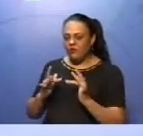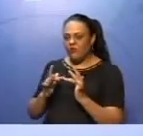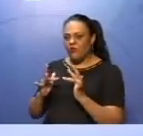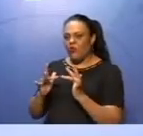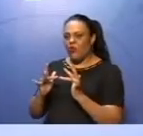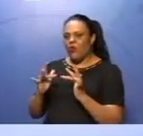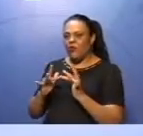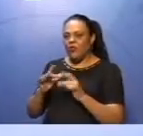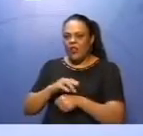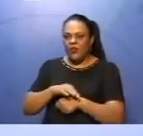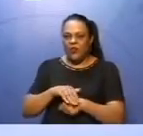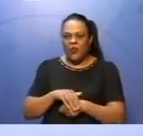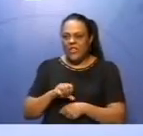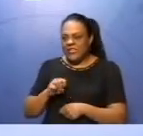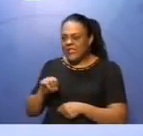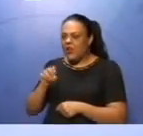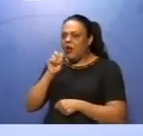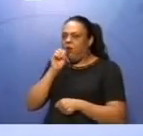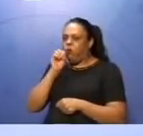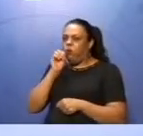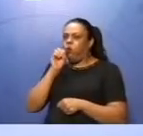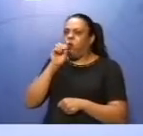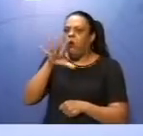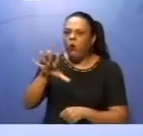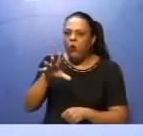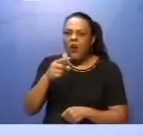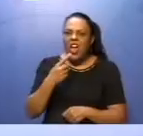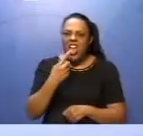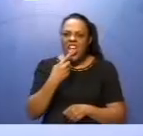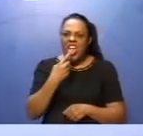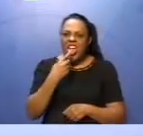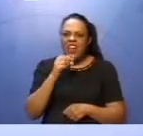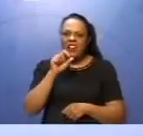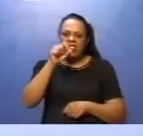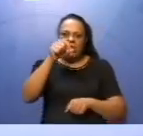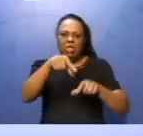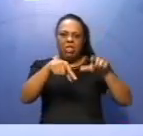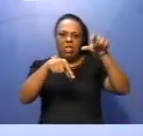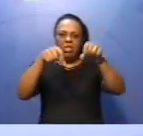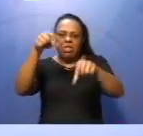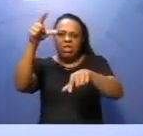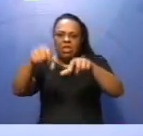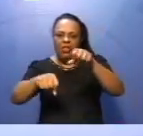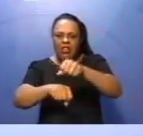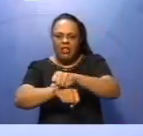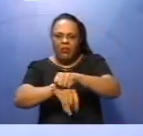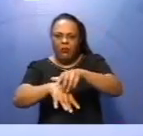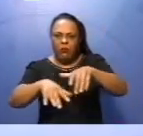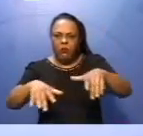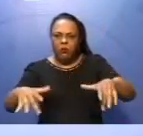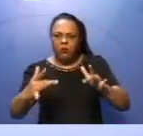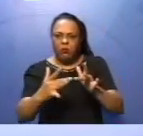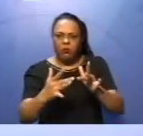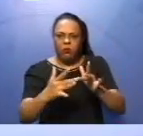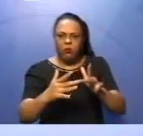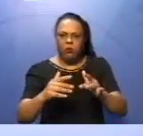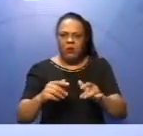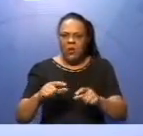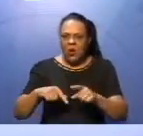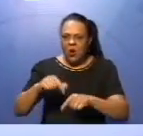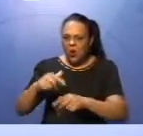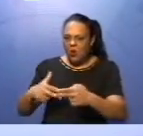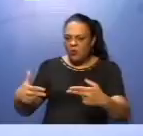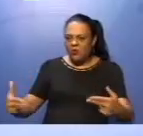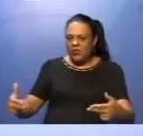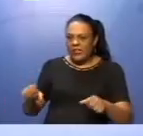ao espirrar ou tossir elimina as gotículas de saliva que podem contaminar outras pessoas e objetos.